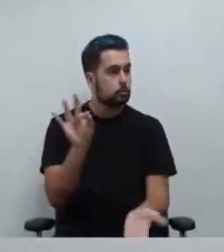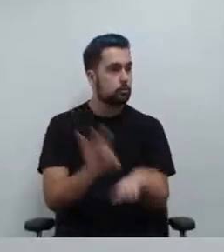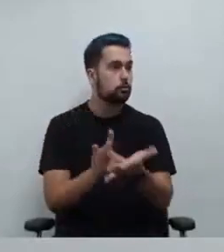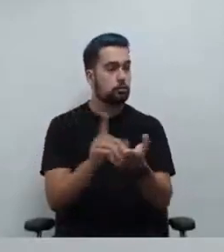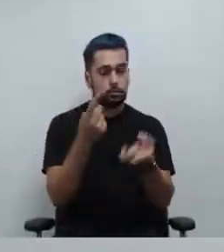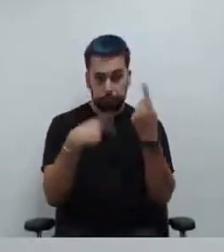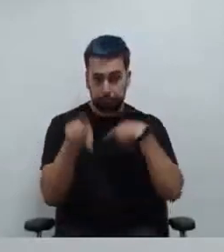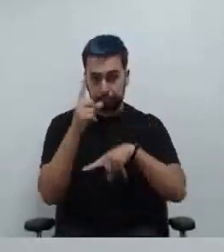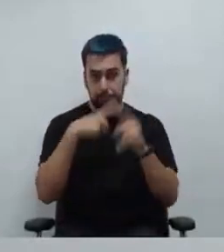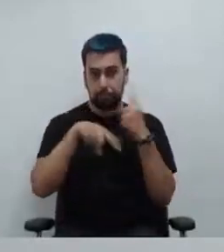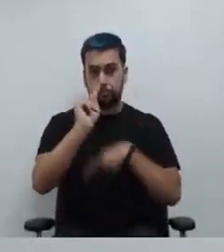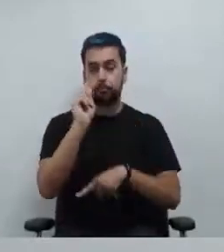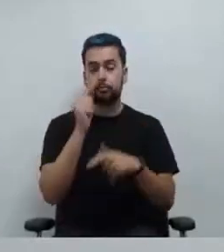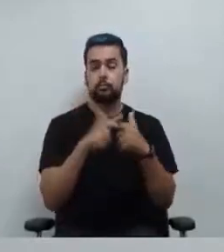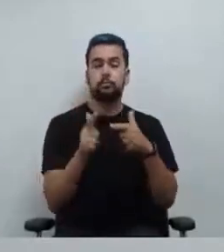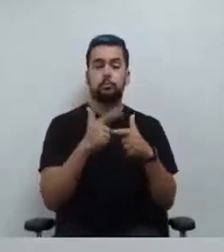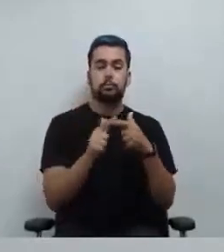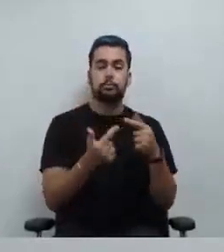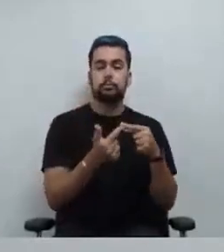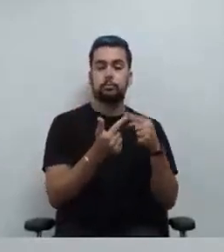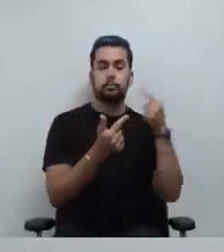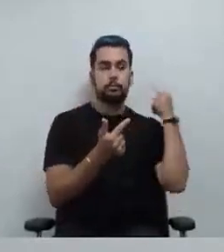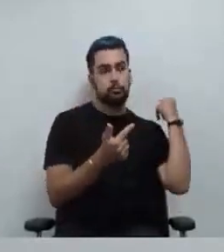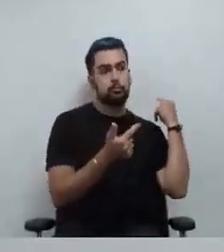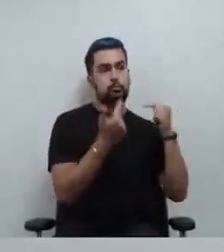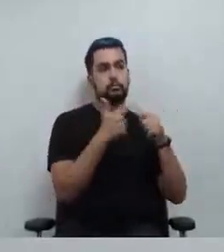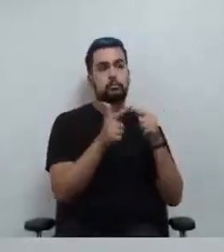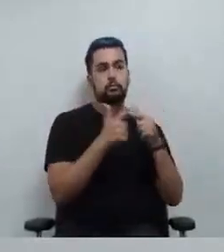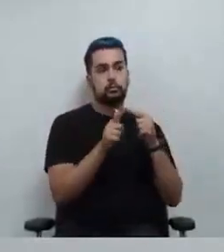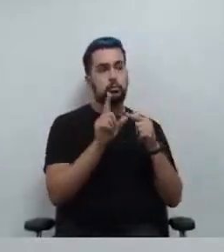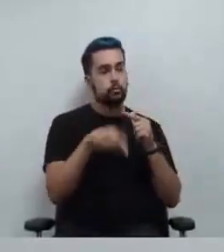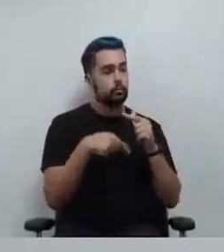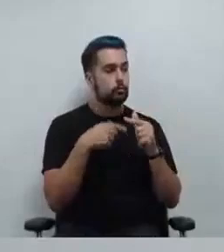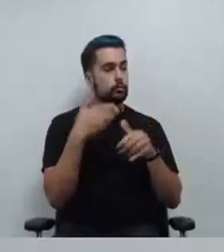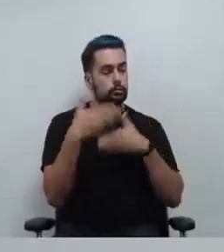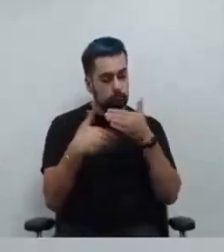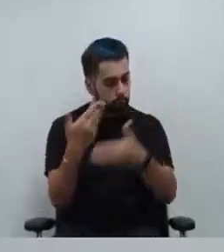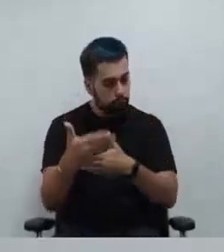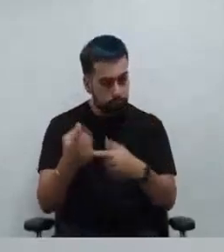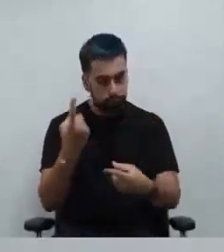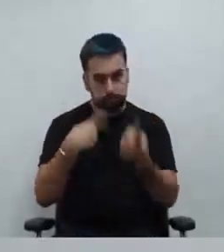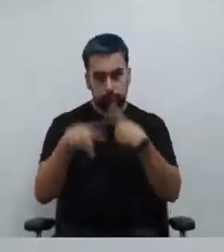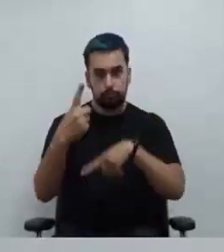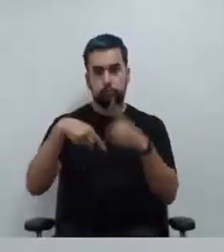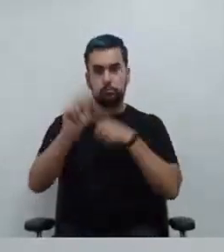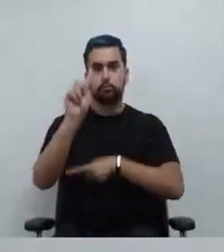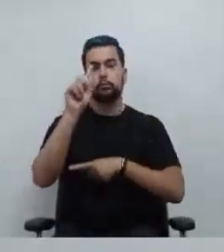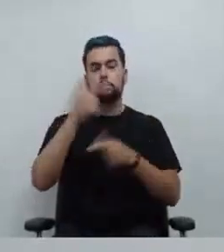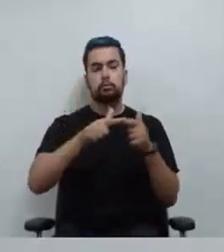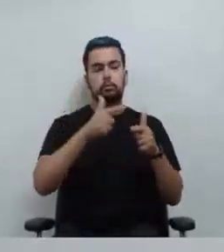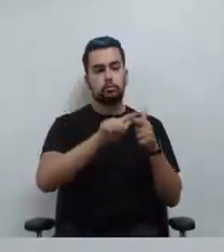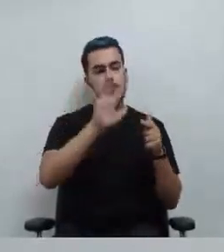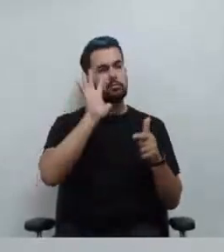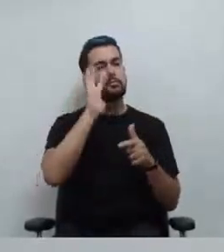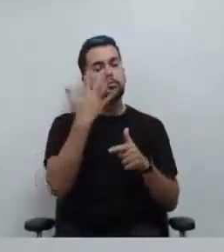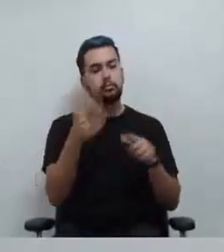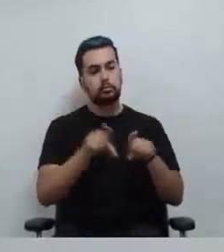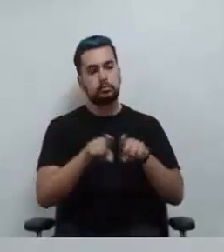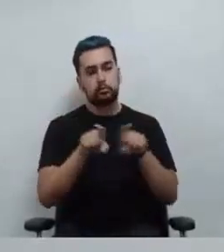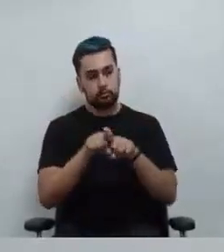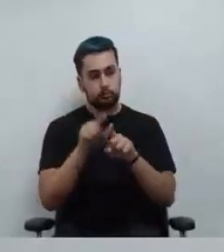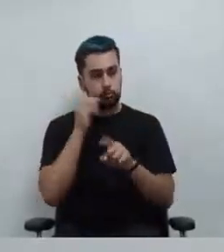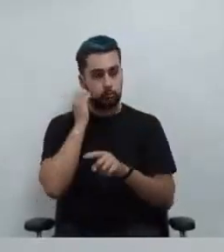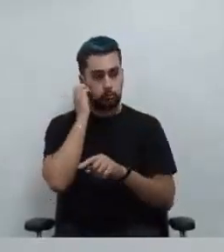superando aquilo que seria um problema inicialmente, era um processo de superação, de solução dos problemas, né, que ele enfrentava ali à